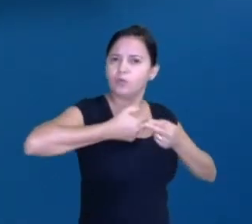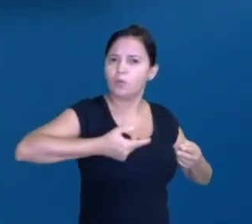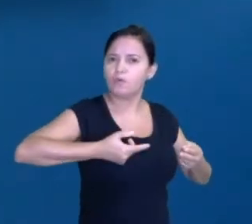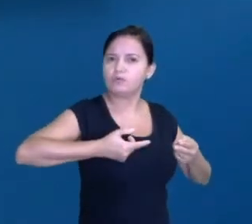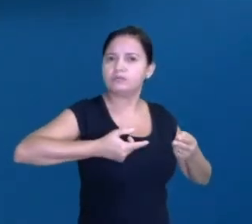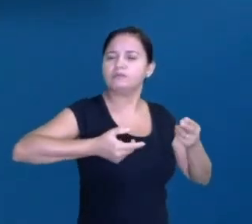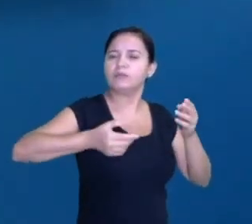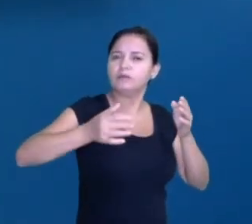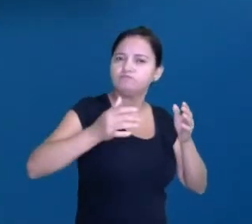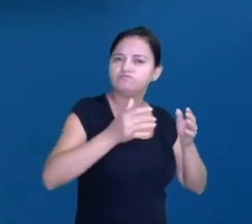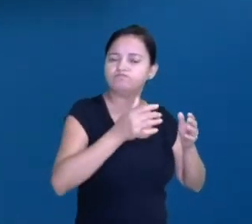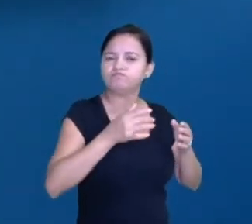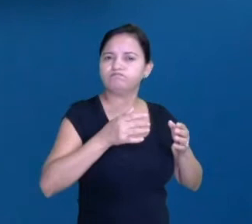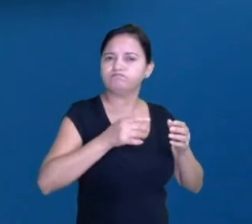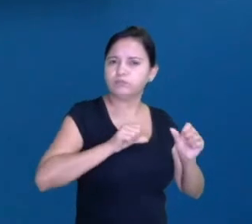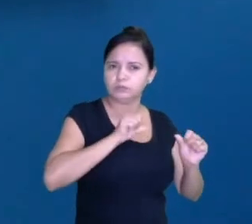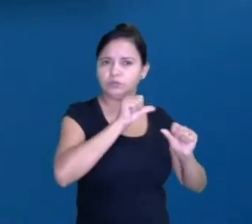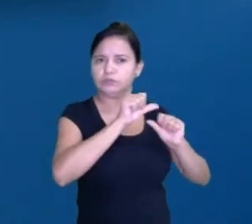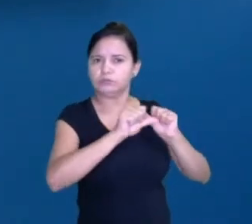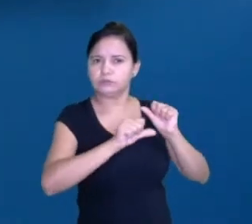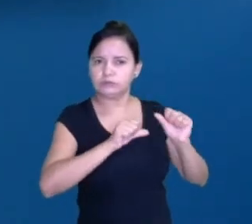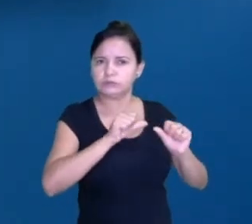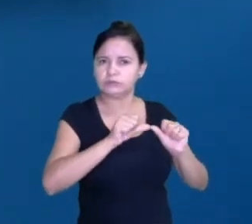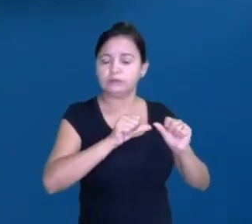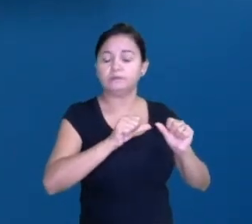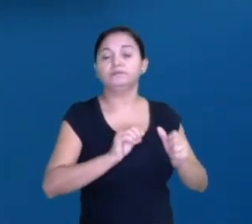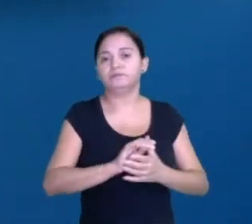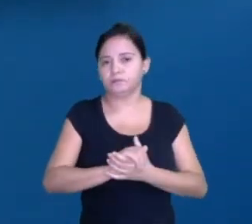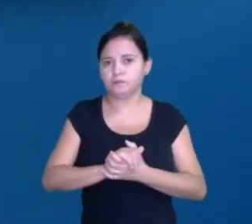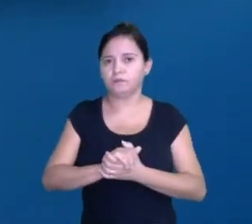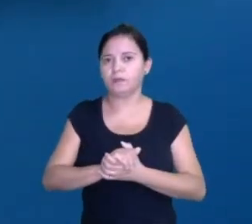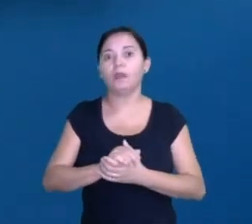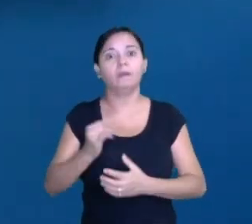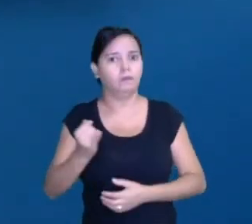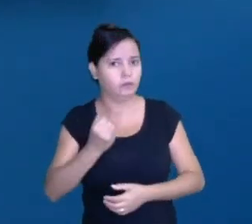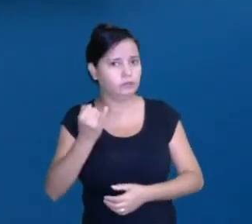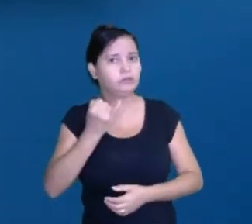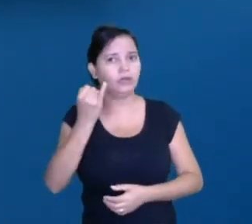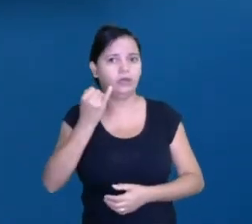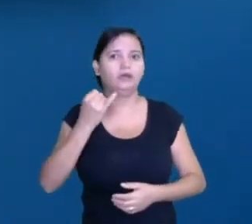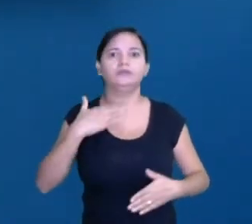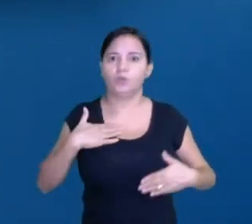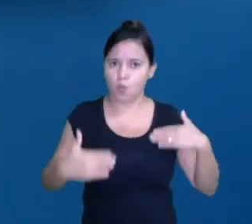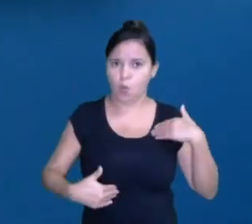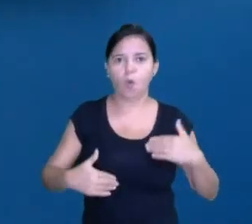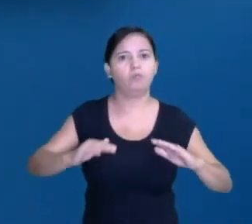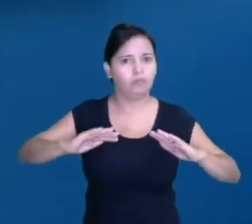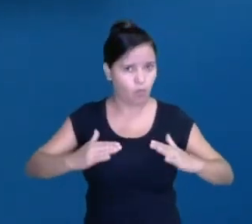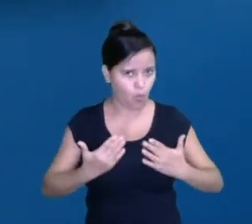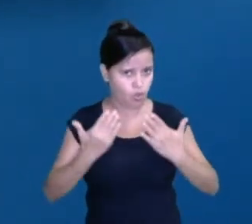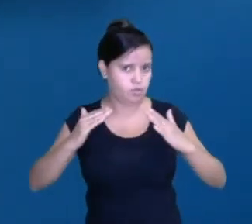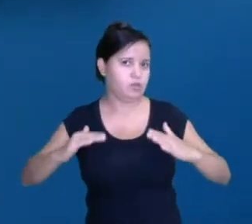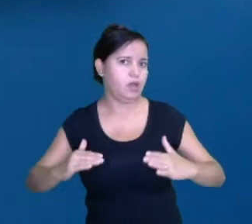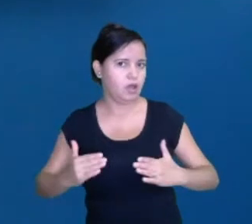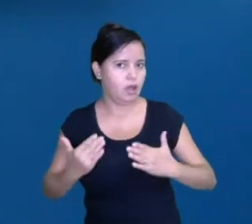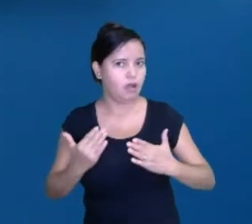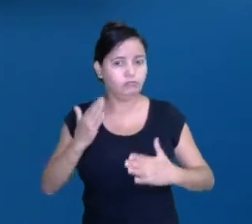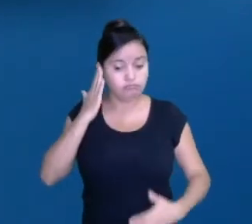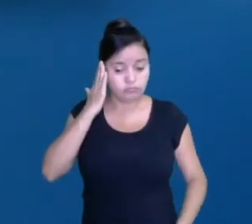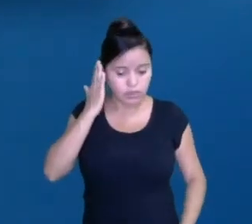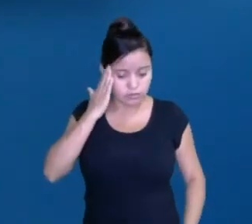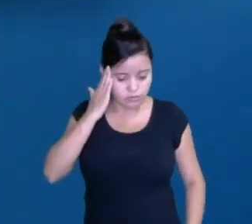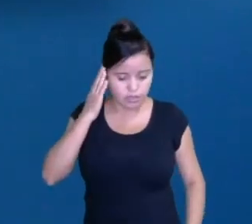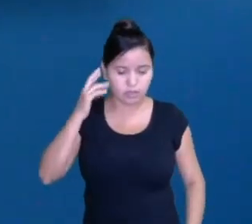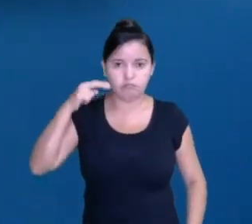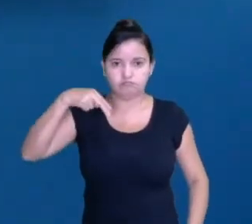aliada, muito mais alinhada à ideia de como é importante de você cuidar do seu corpo, de você entender o seu corpo. Então isso tem